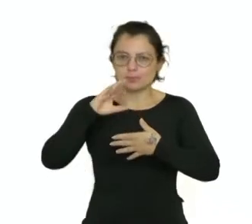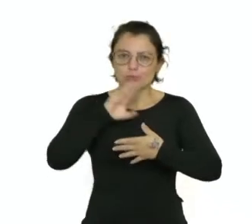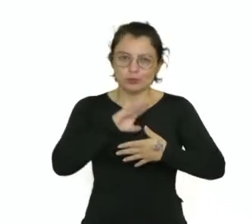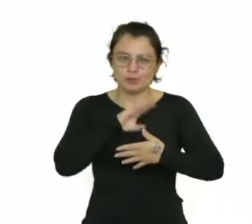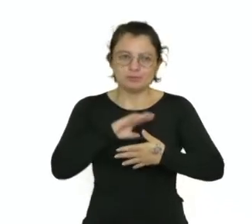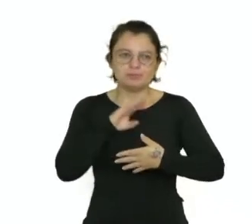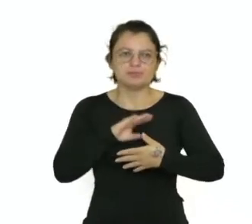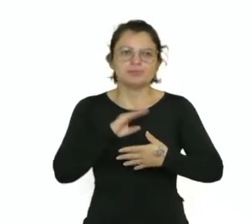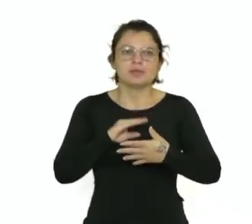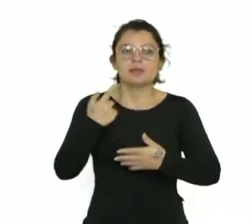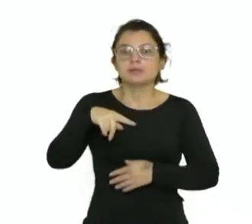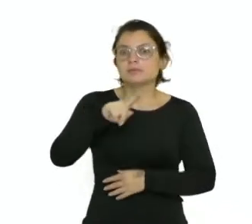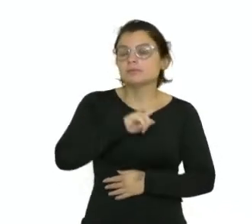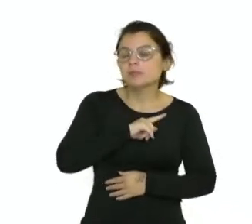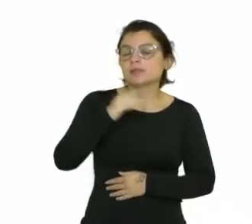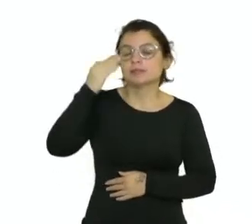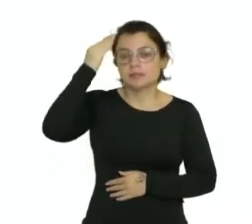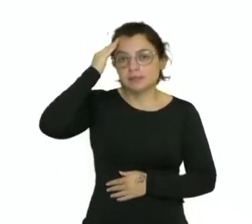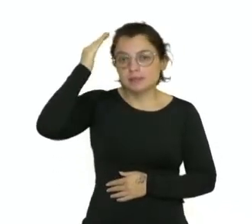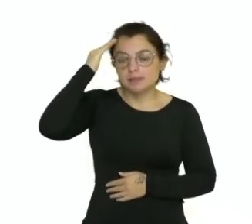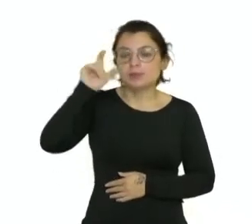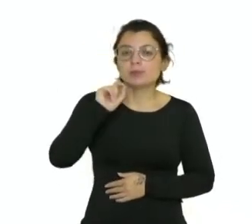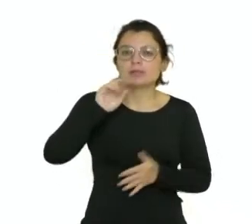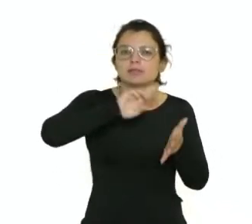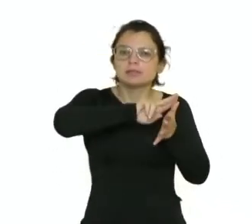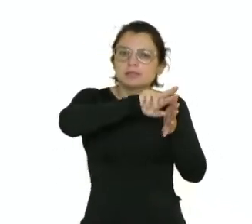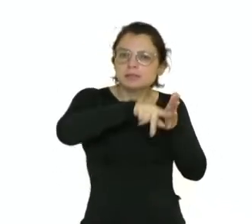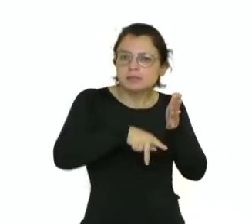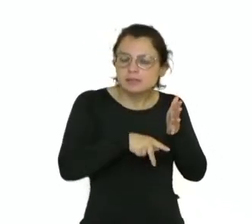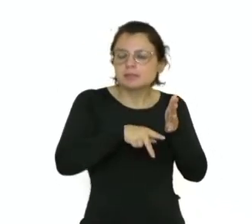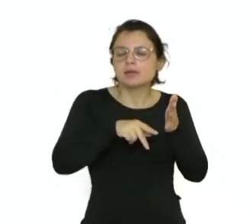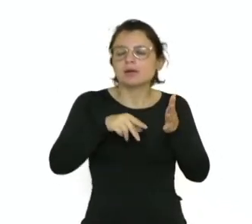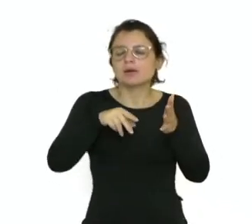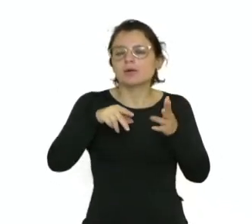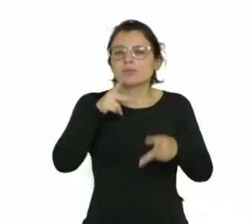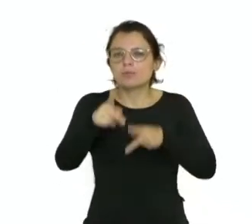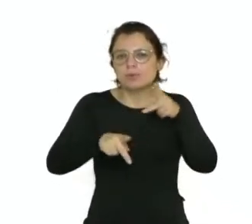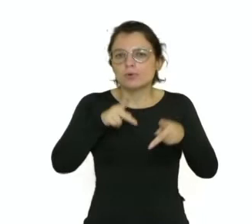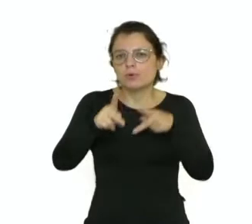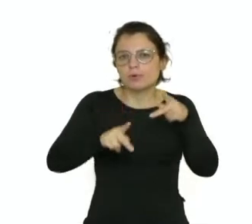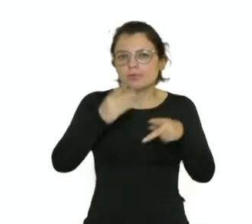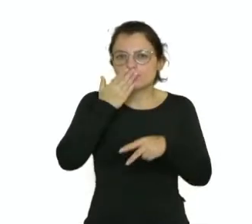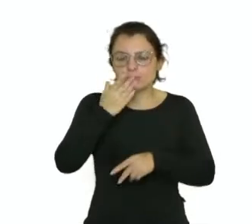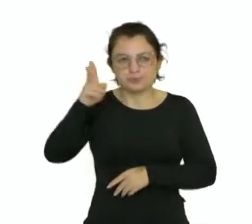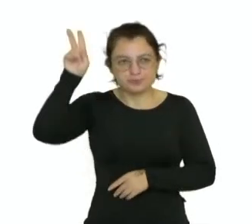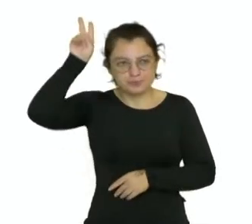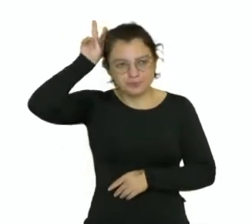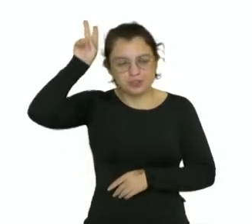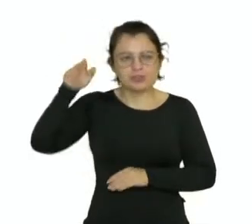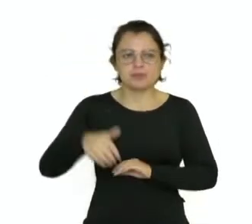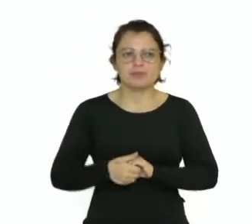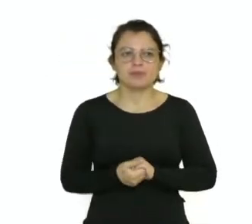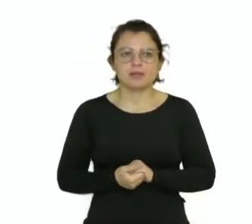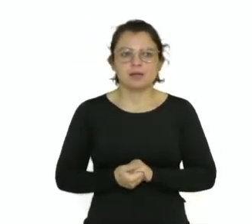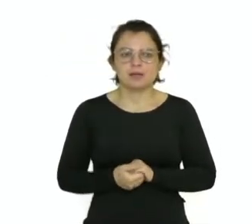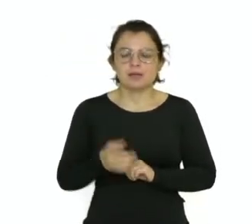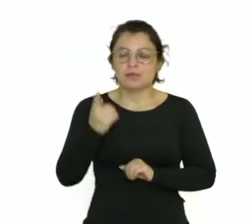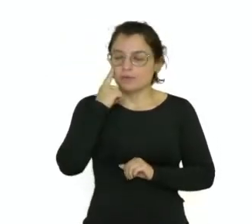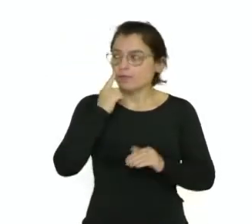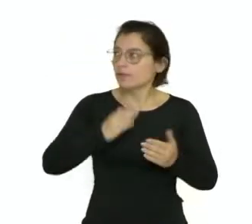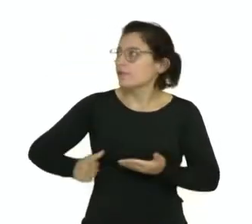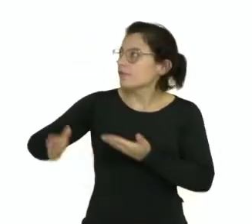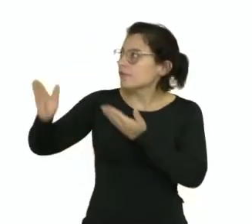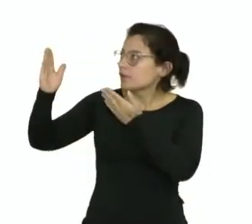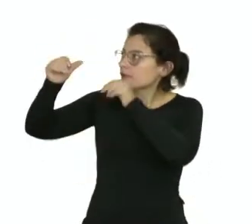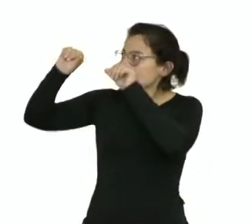dos povos indígenas pertencentes ao tronco linguístico tupi. Ok? Então vamos lá. Aqui, ó, nós